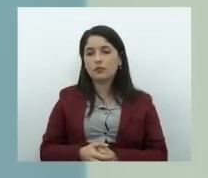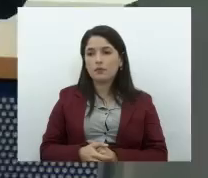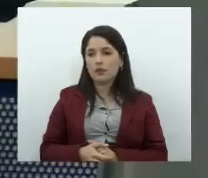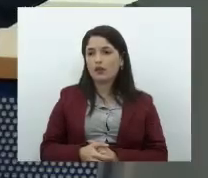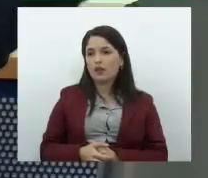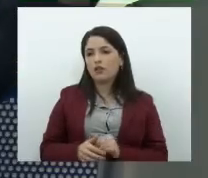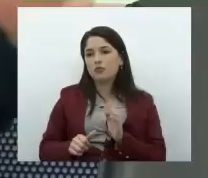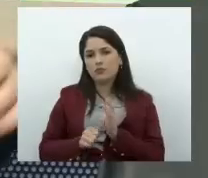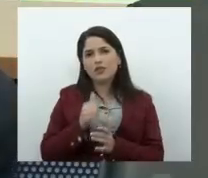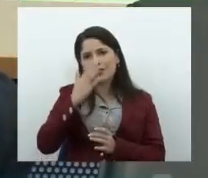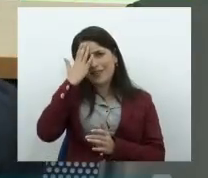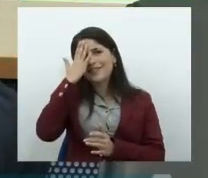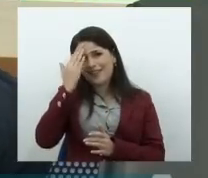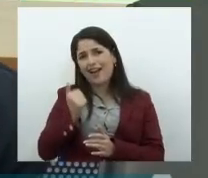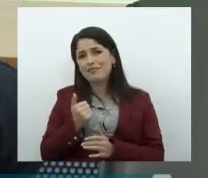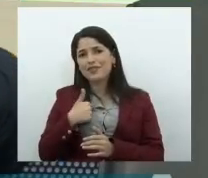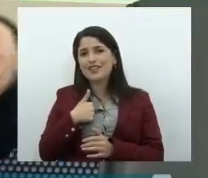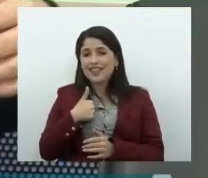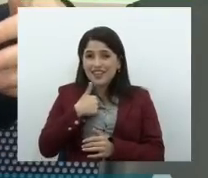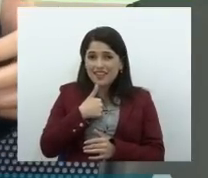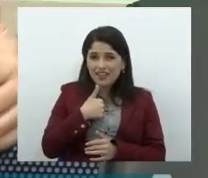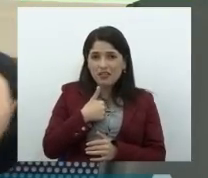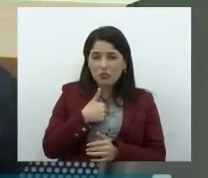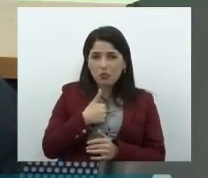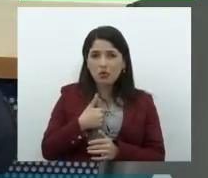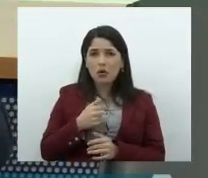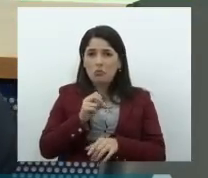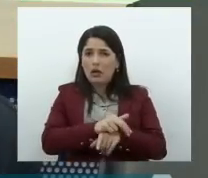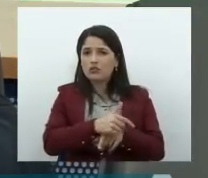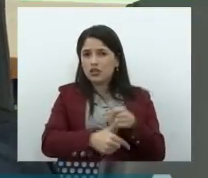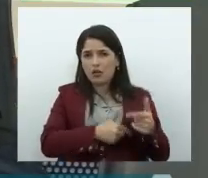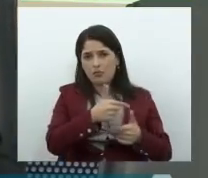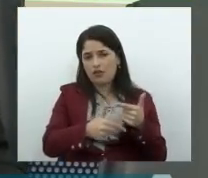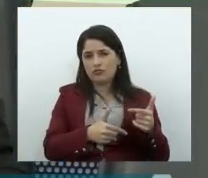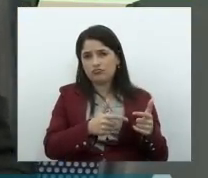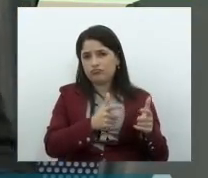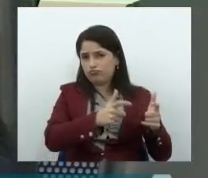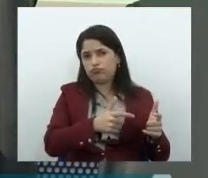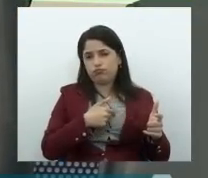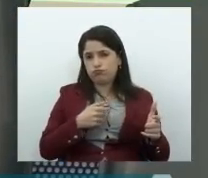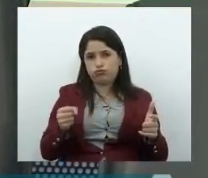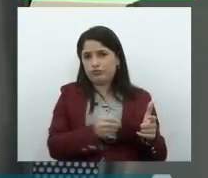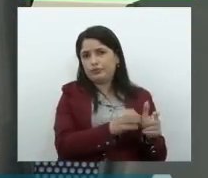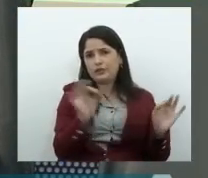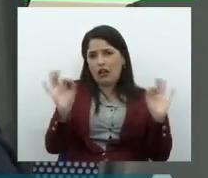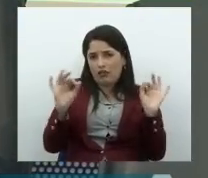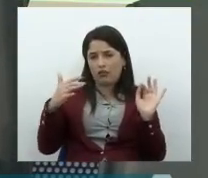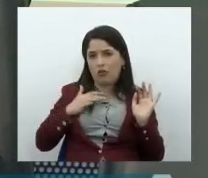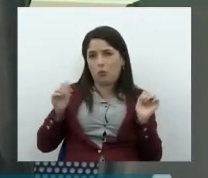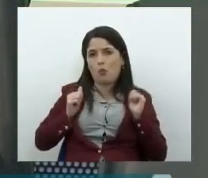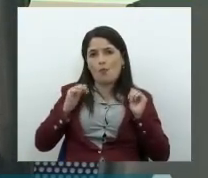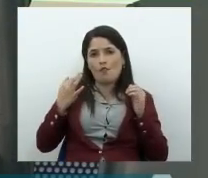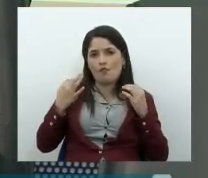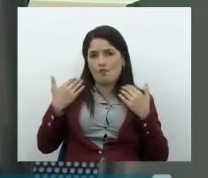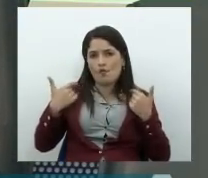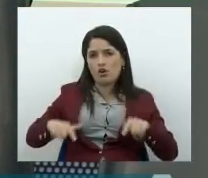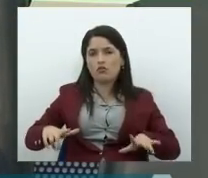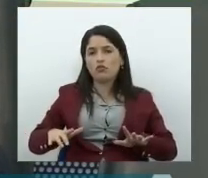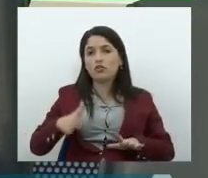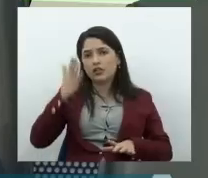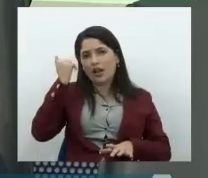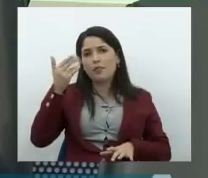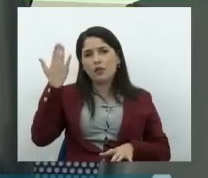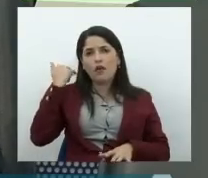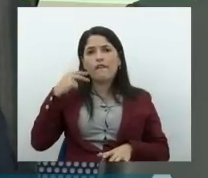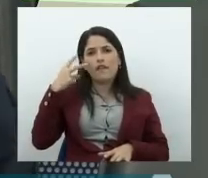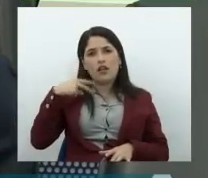cargo no governo. Segundo, o senhor sabe que eu, quando fui vereador, fui absolutamente independente. Agora, o meu